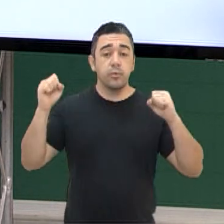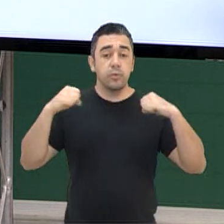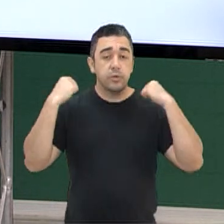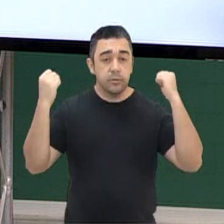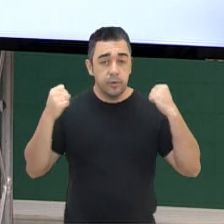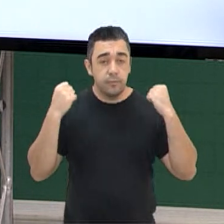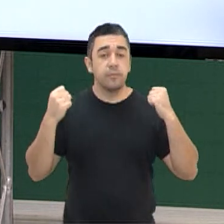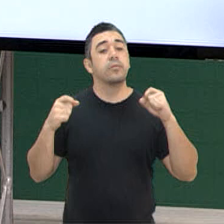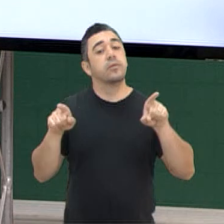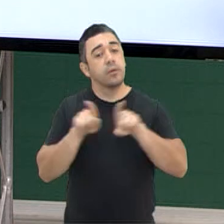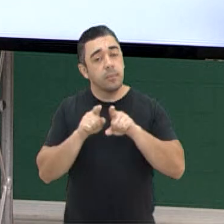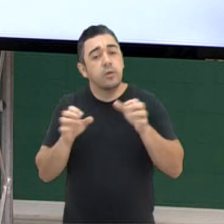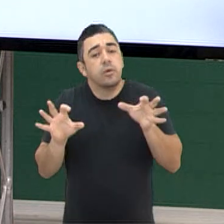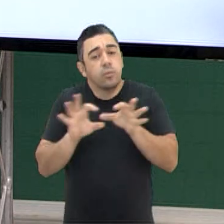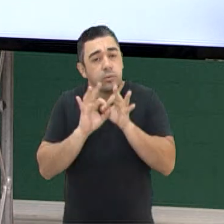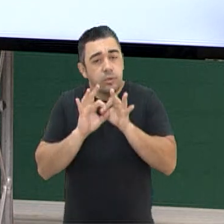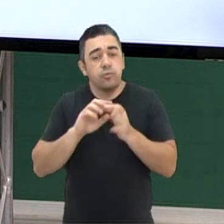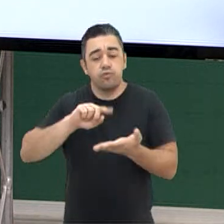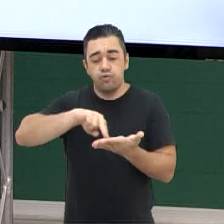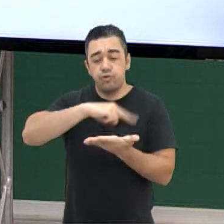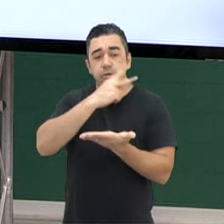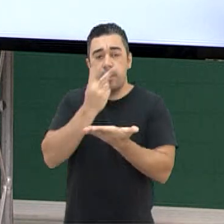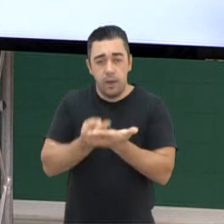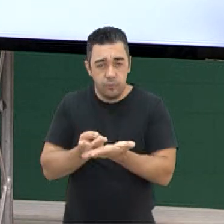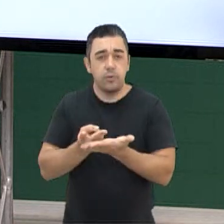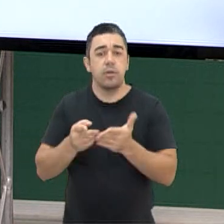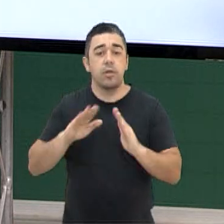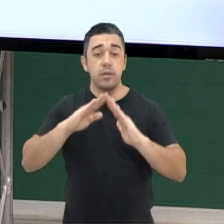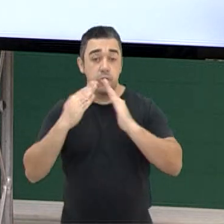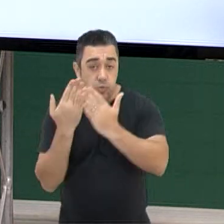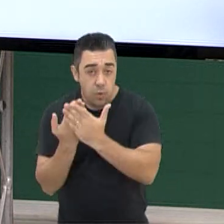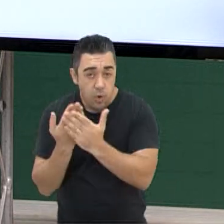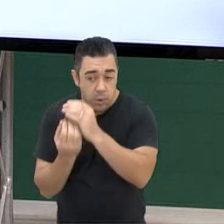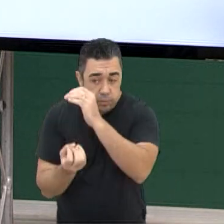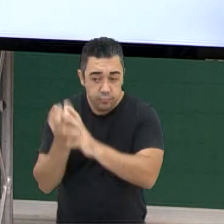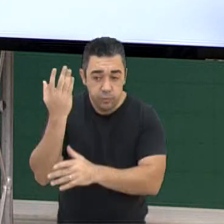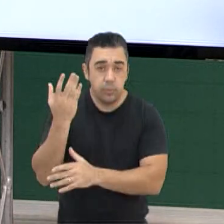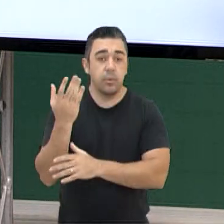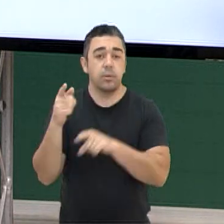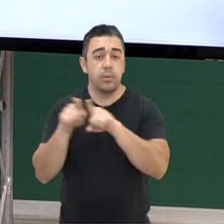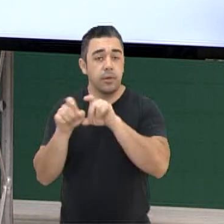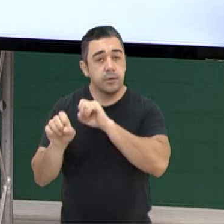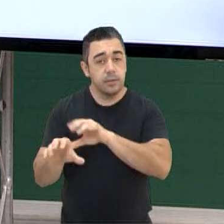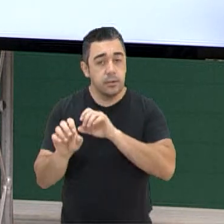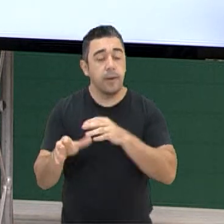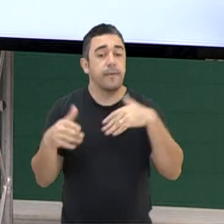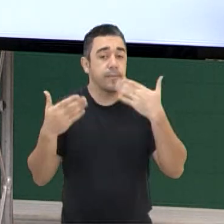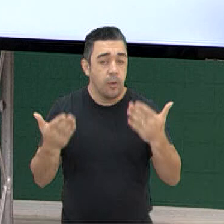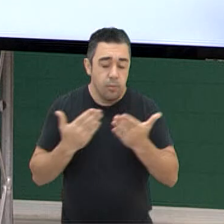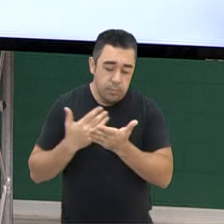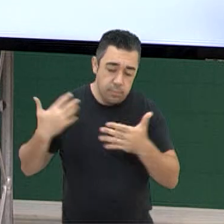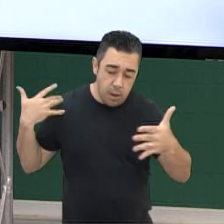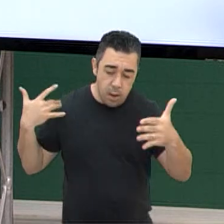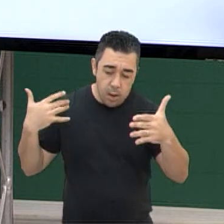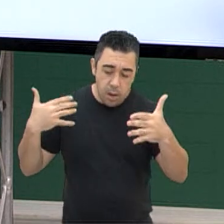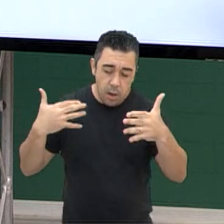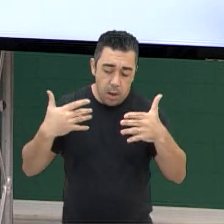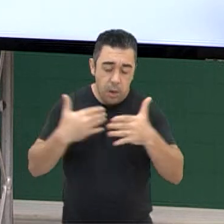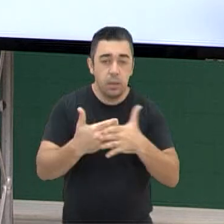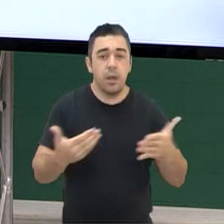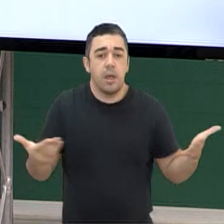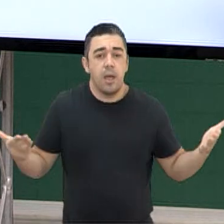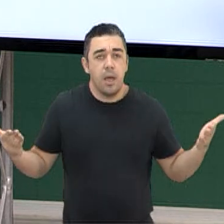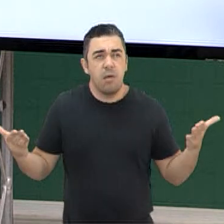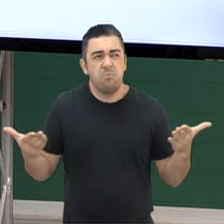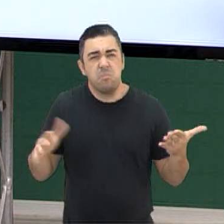então ginástica, nas escolas, nas instituições de ensino. E aí, desde então, até meados da